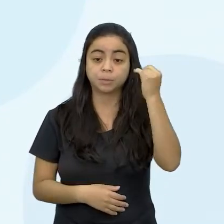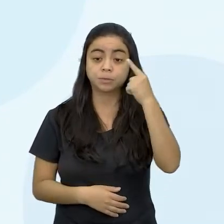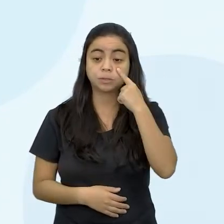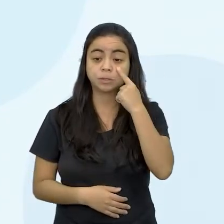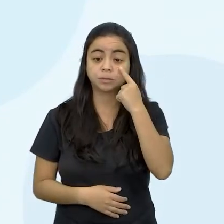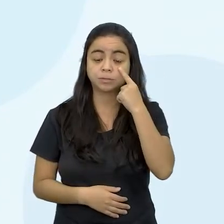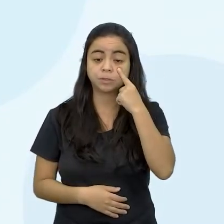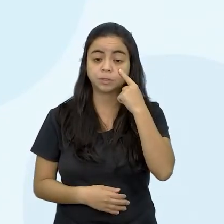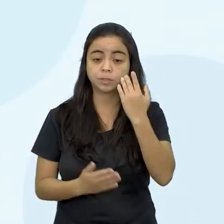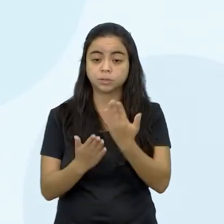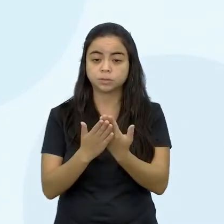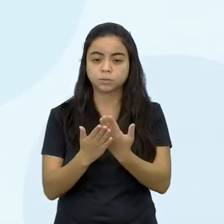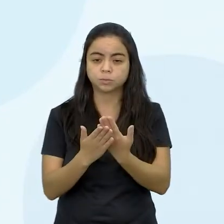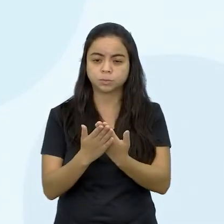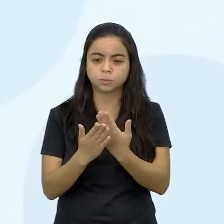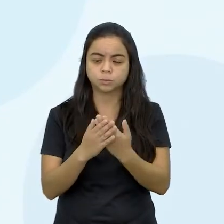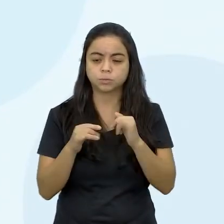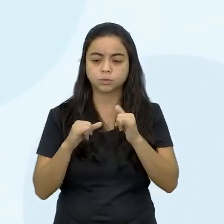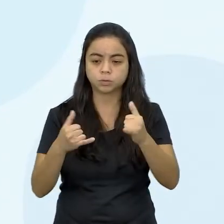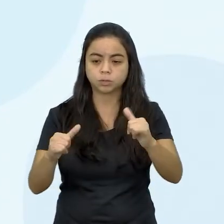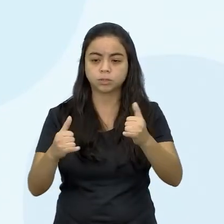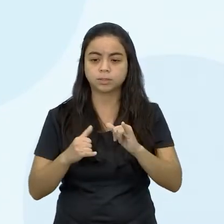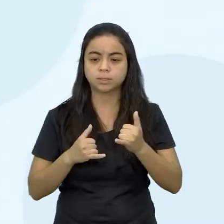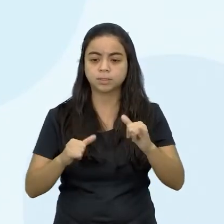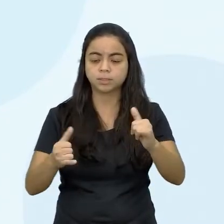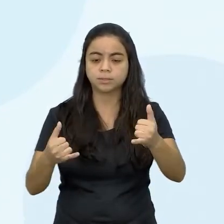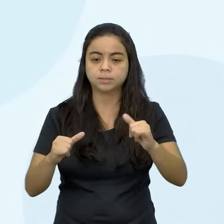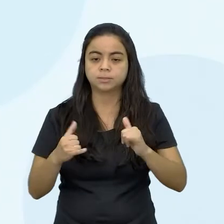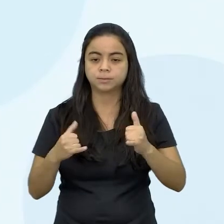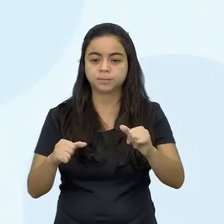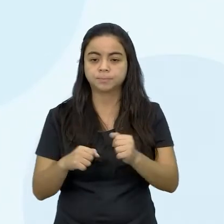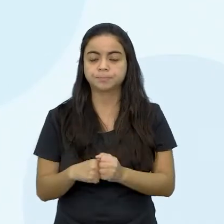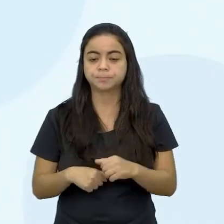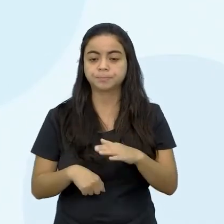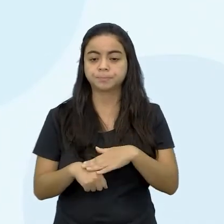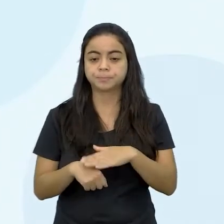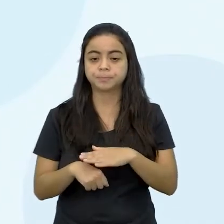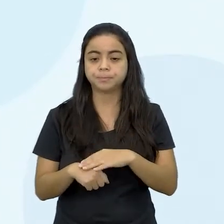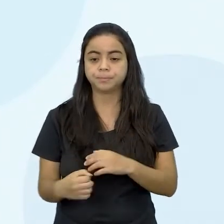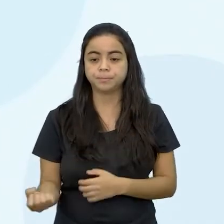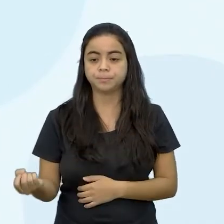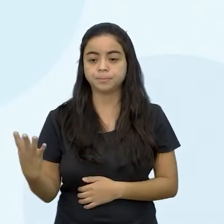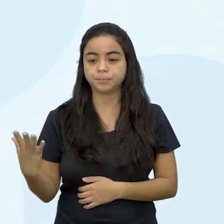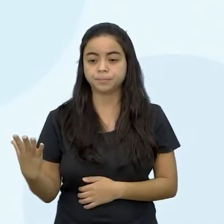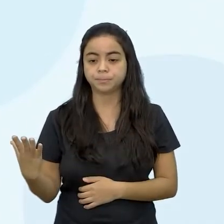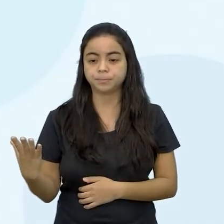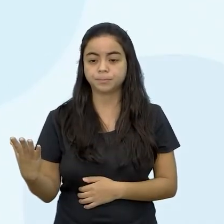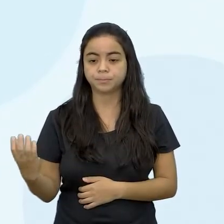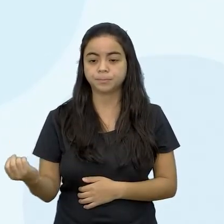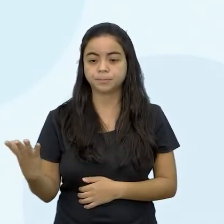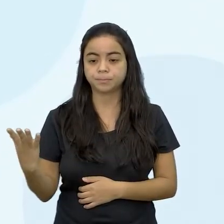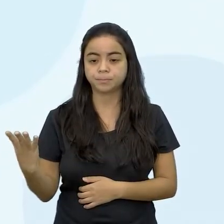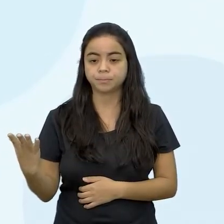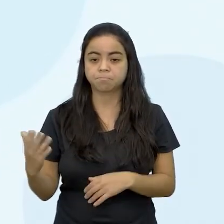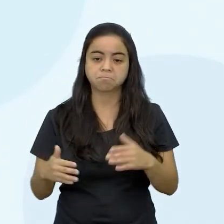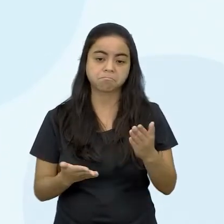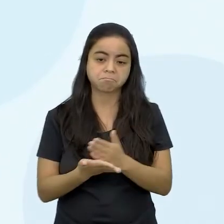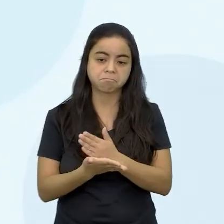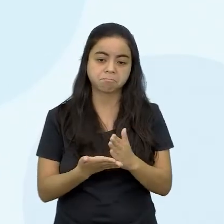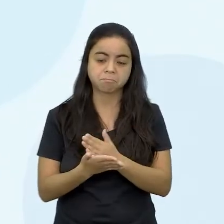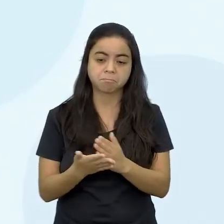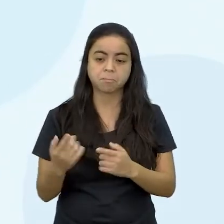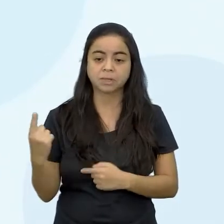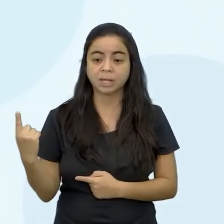aí no nosso estudo de eficiência energética e tal a gente falou de lâmpadas elétricas de a ordens